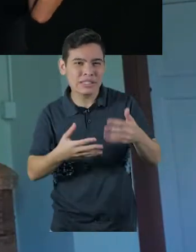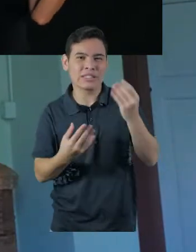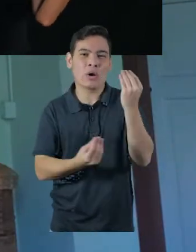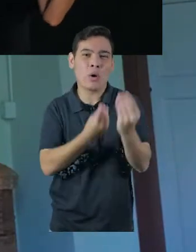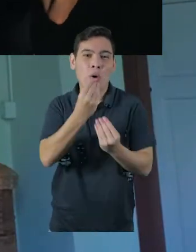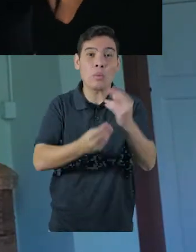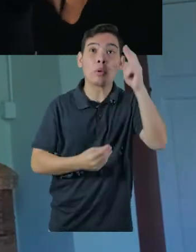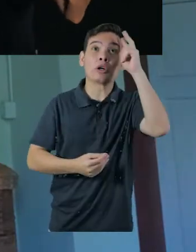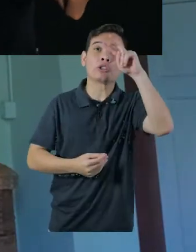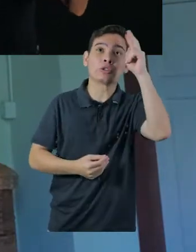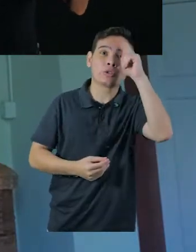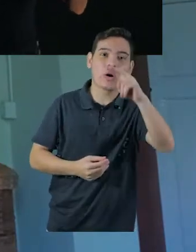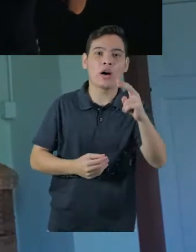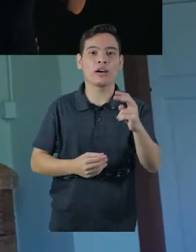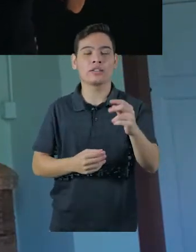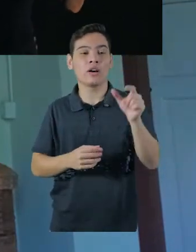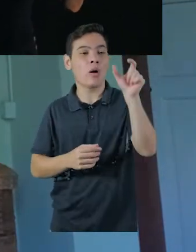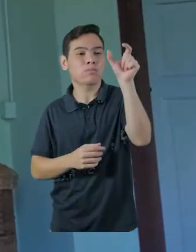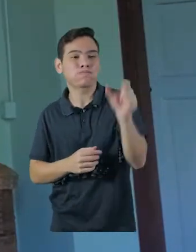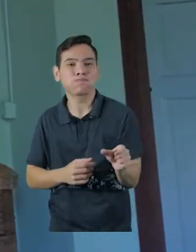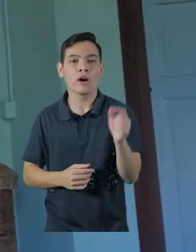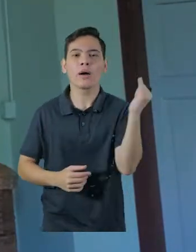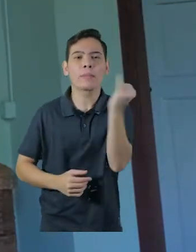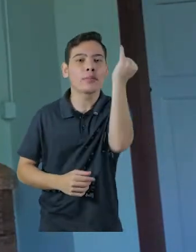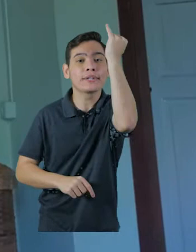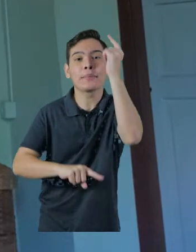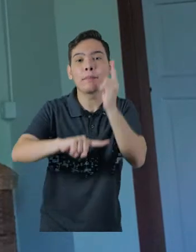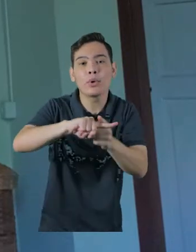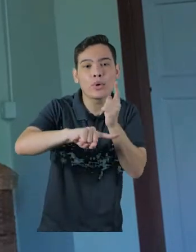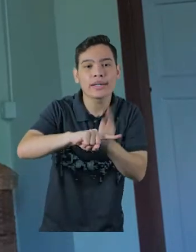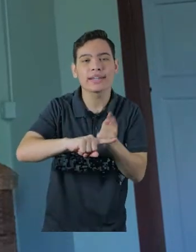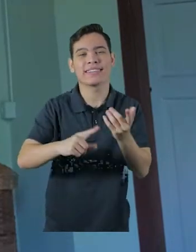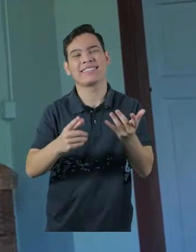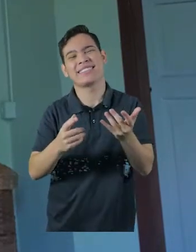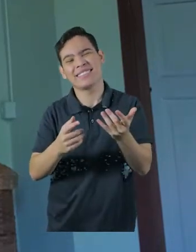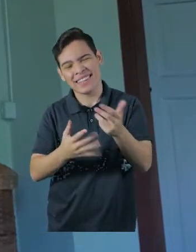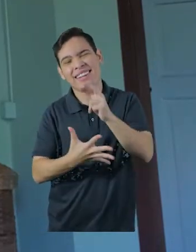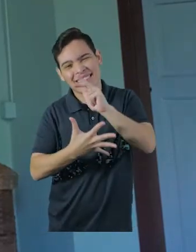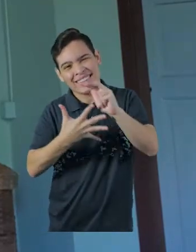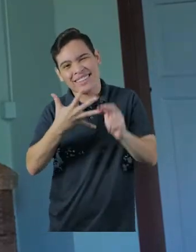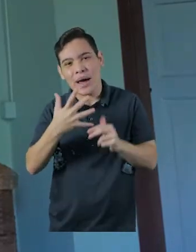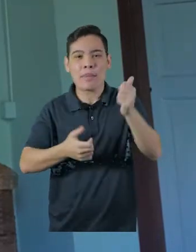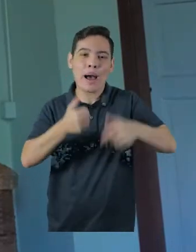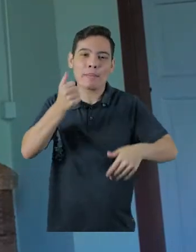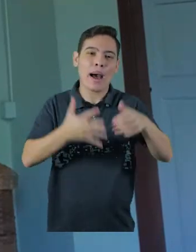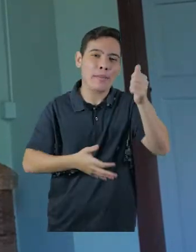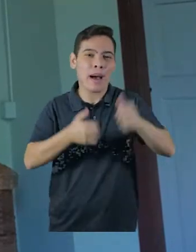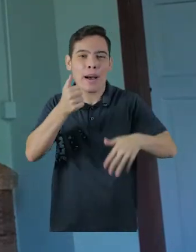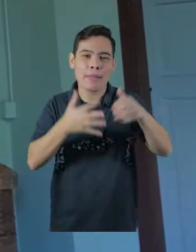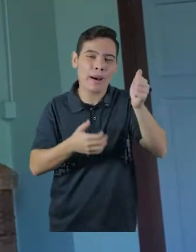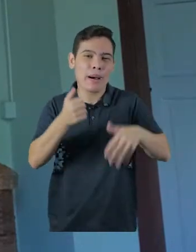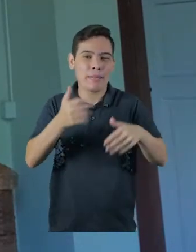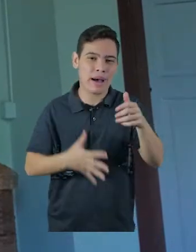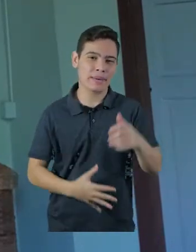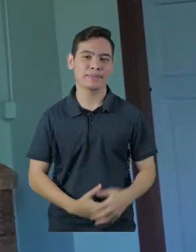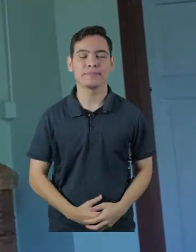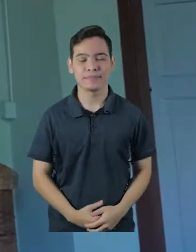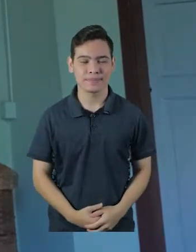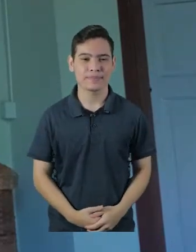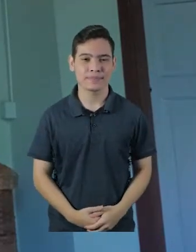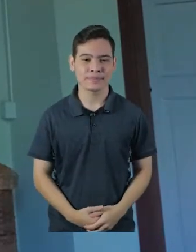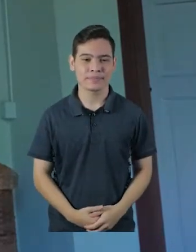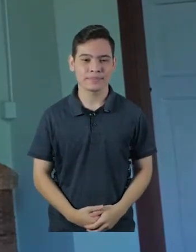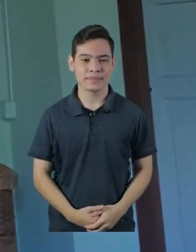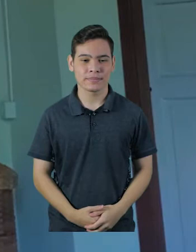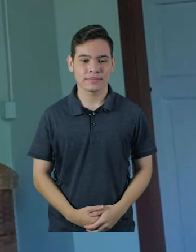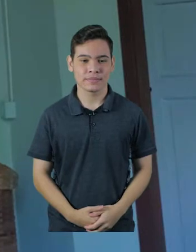uma conceituação da importância da coluna e da importância desse trabalho de pesquisa